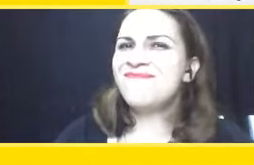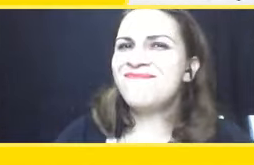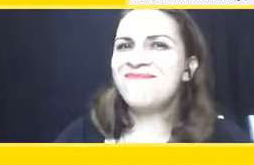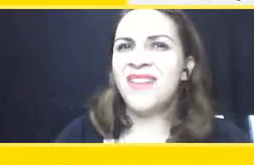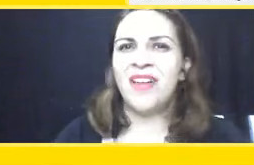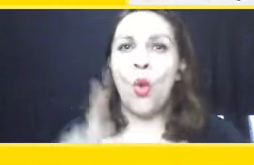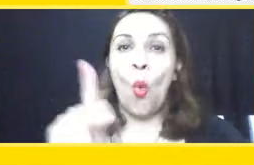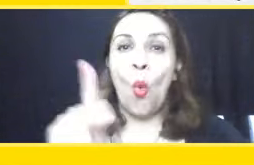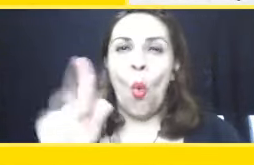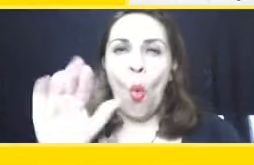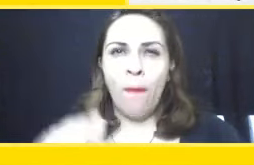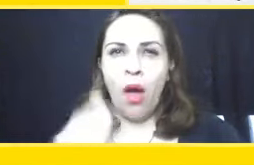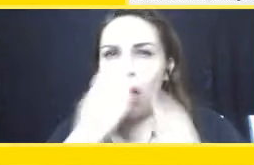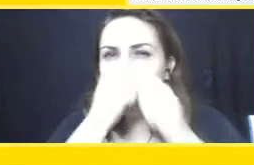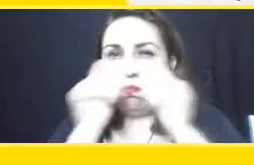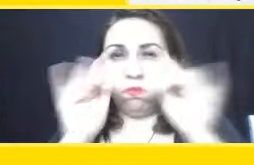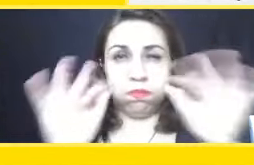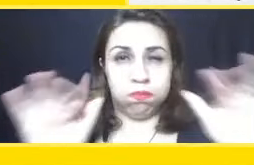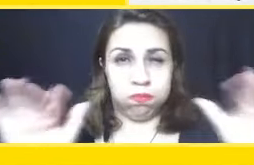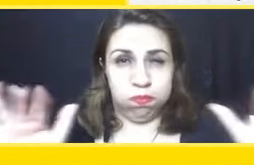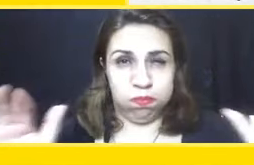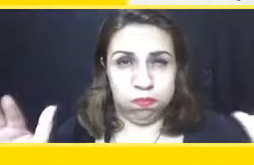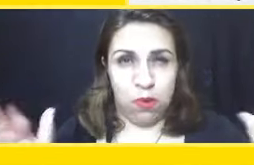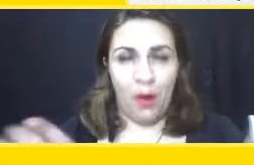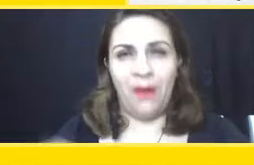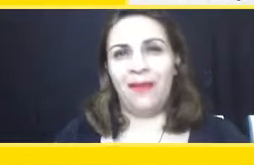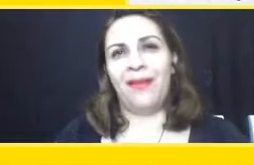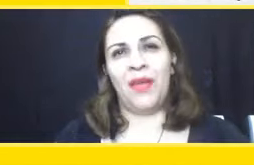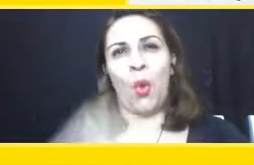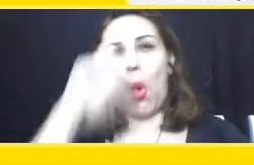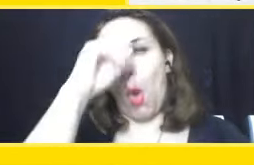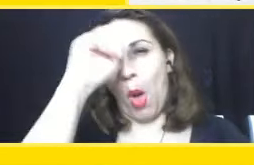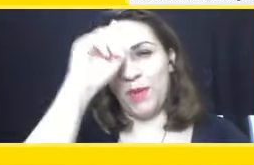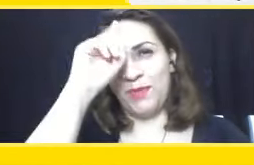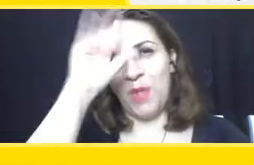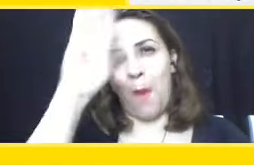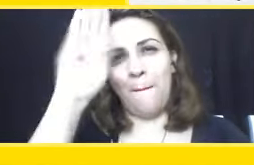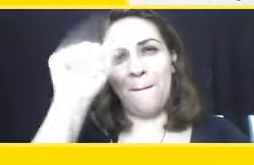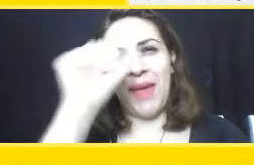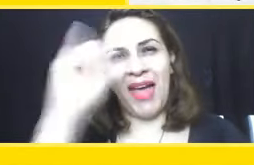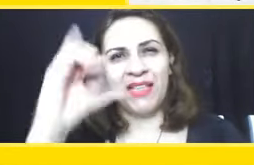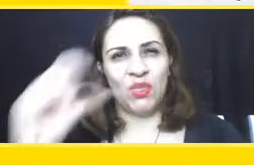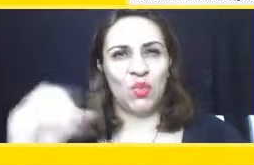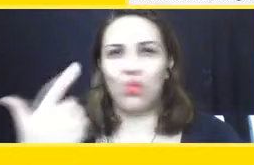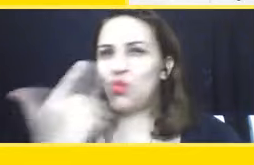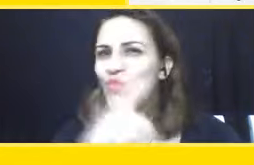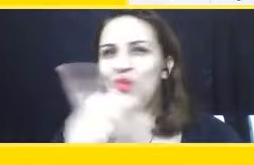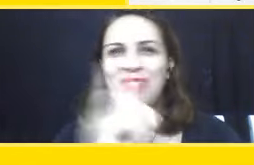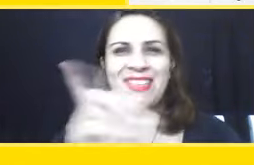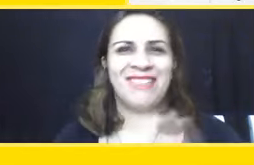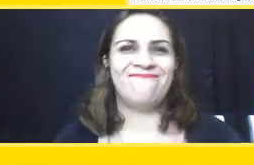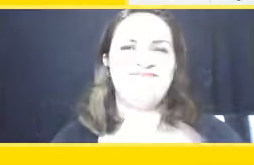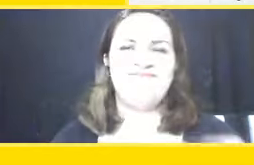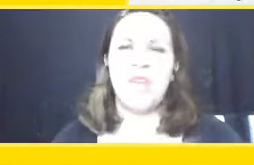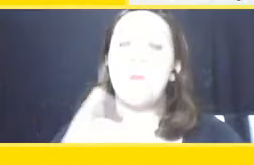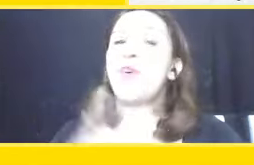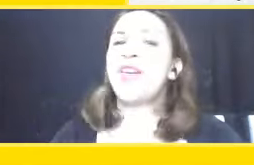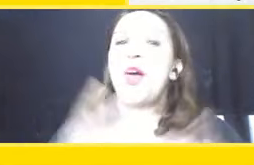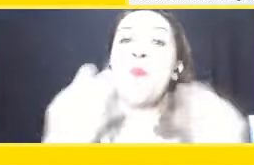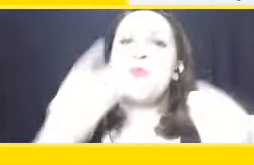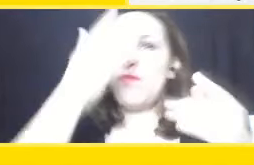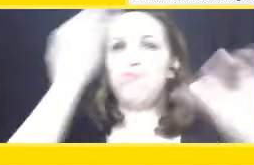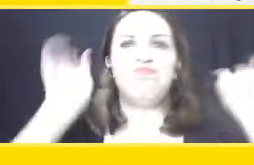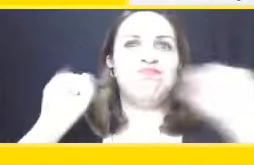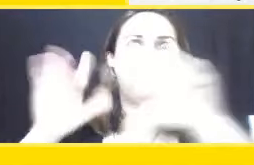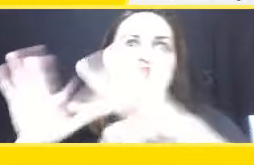sobrecarregar as unidades básicas da Ceilândia, que não tem condições de atender a população, porque nós não